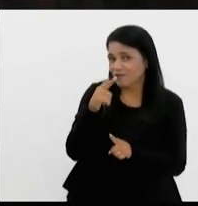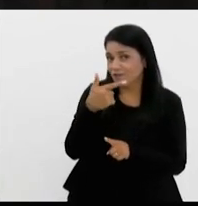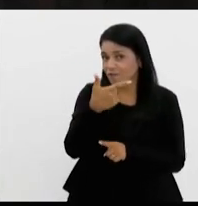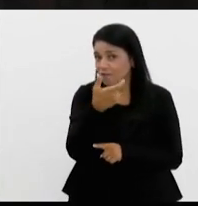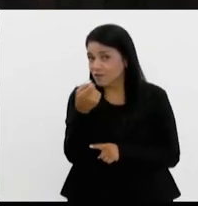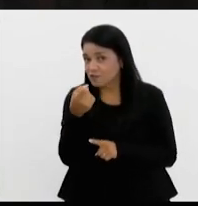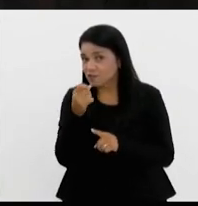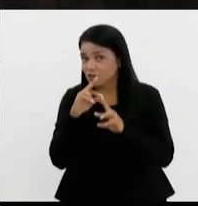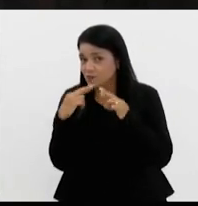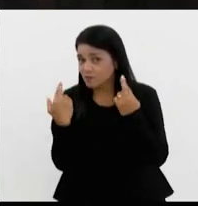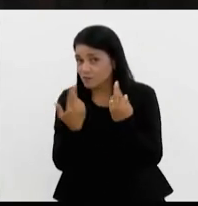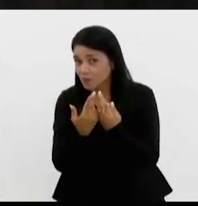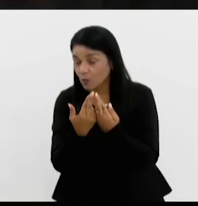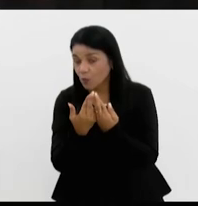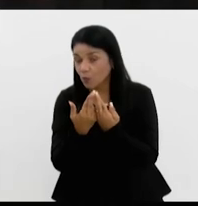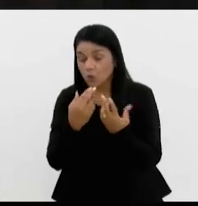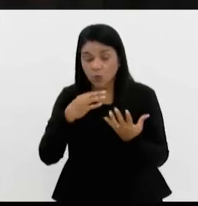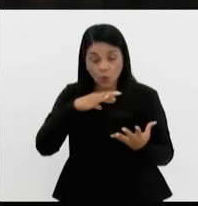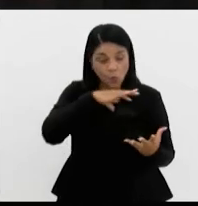inteiro estará